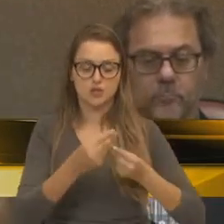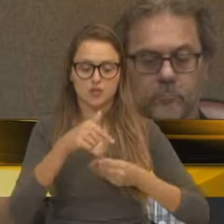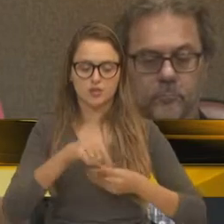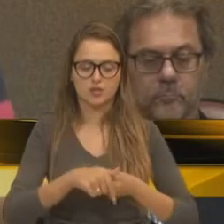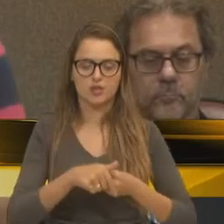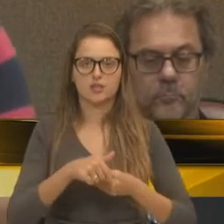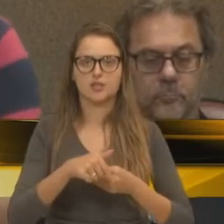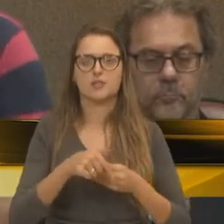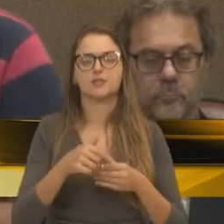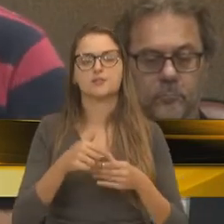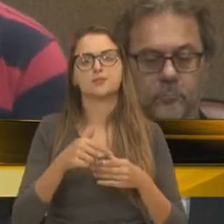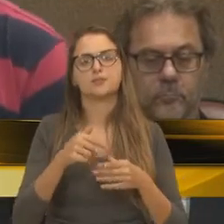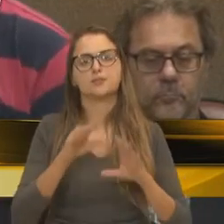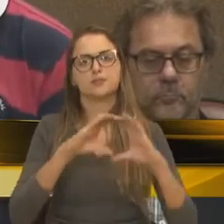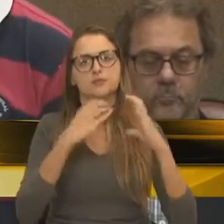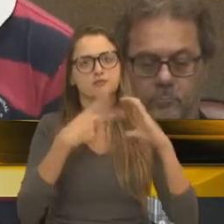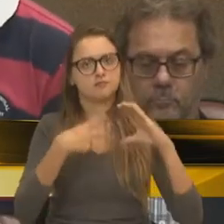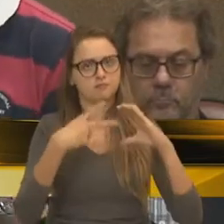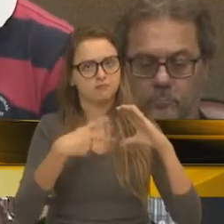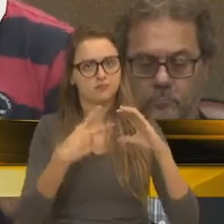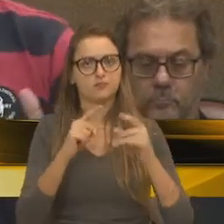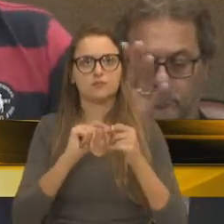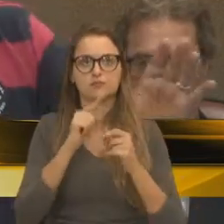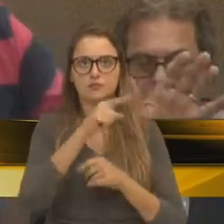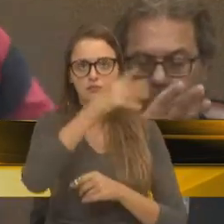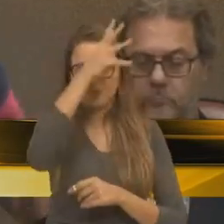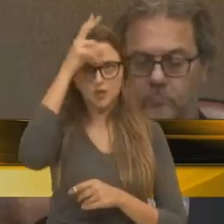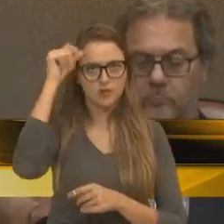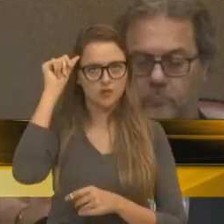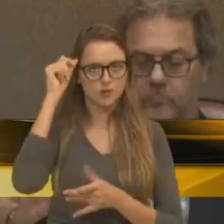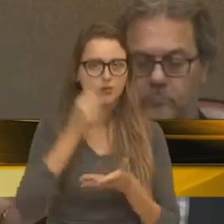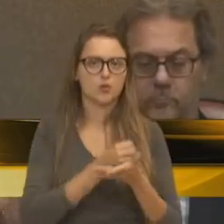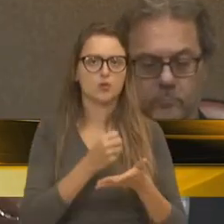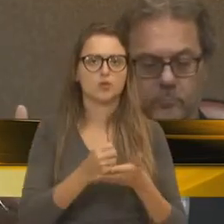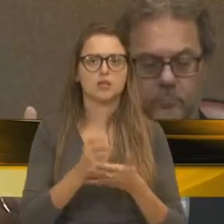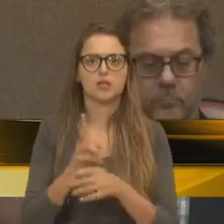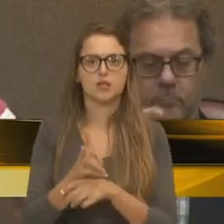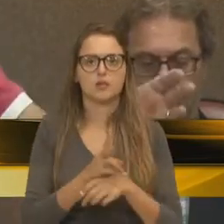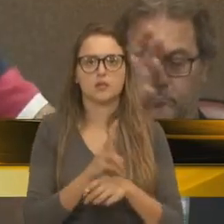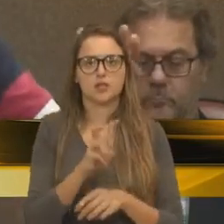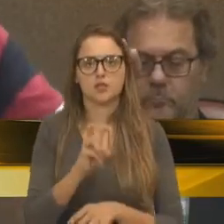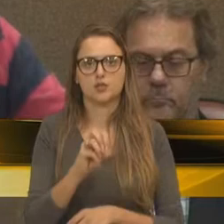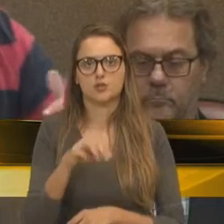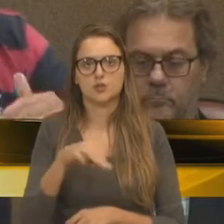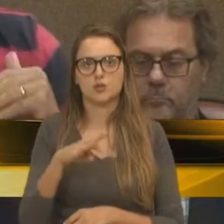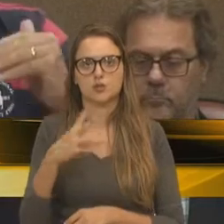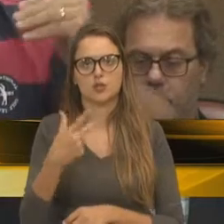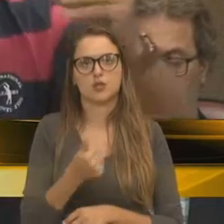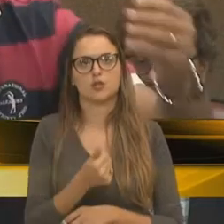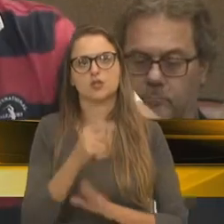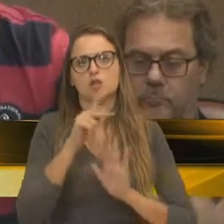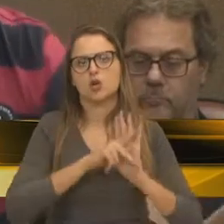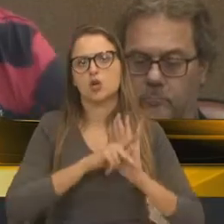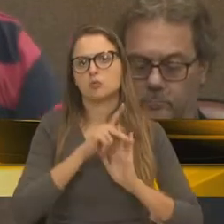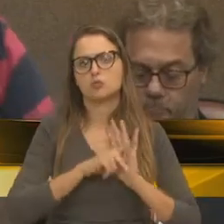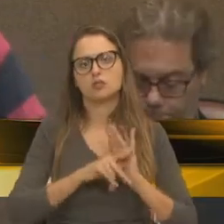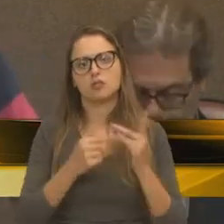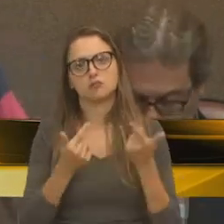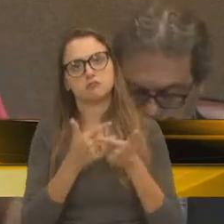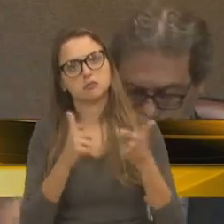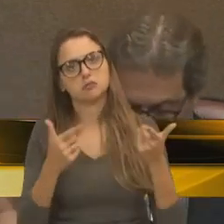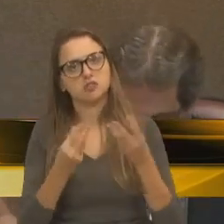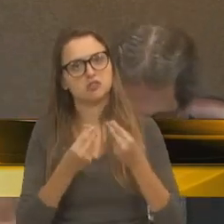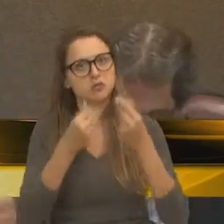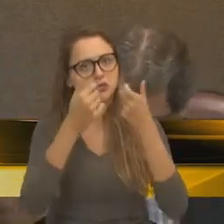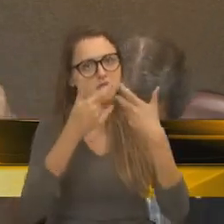solicitava autorização para que ele poder contratar 50 milhões e o projeto veio de maneira muito genérica sem